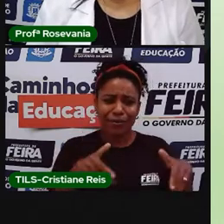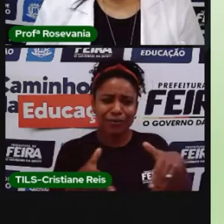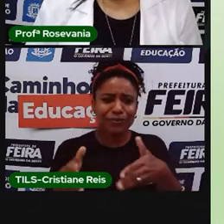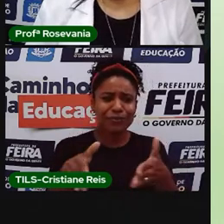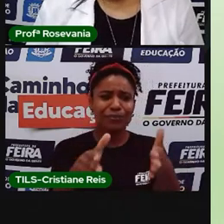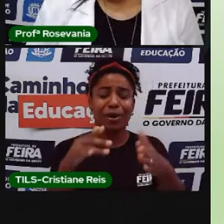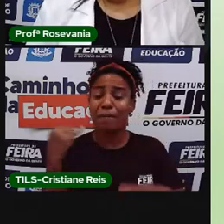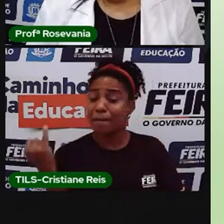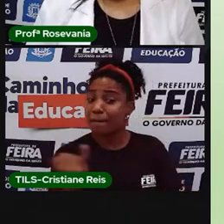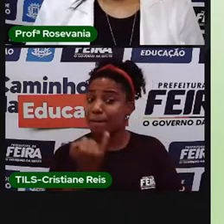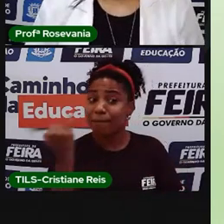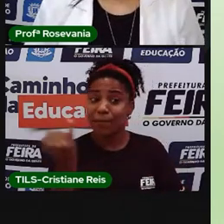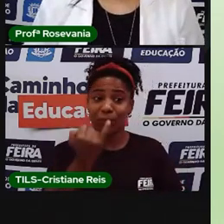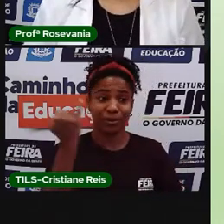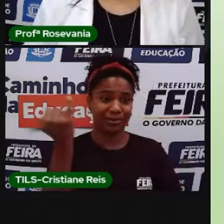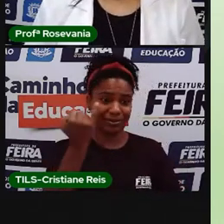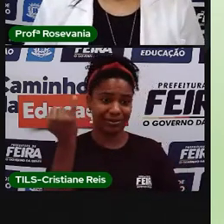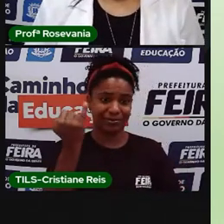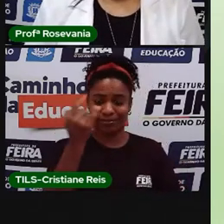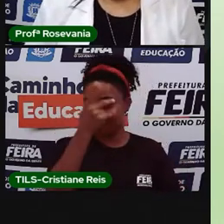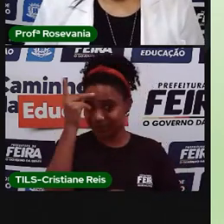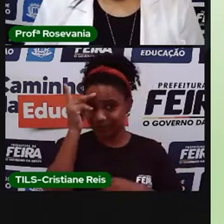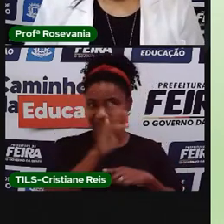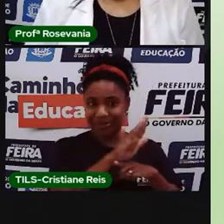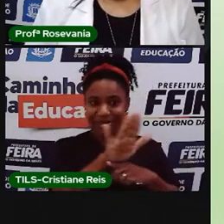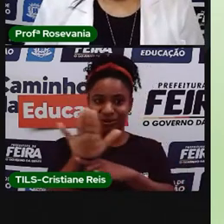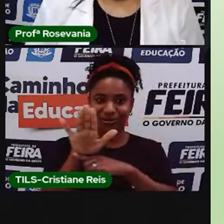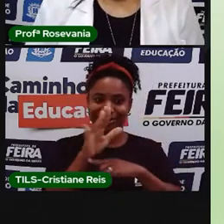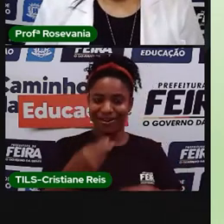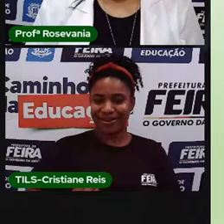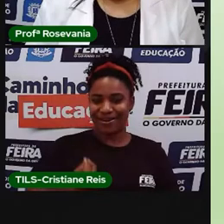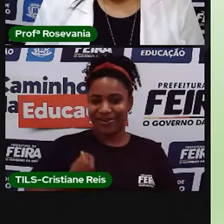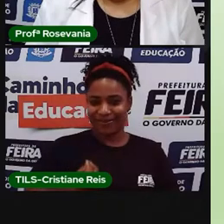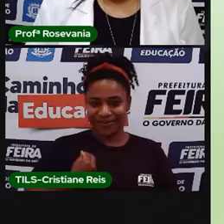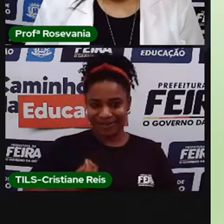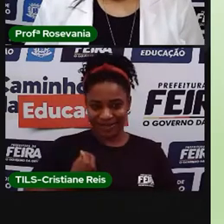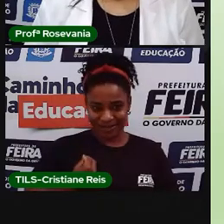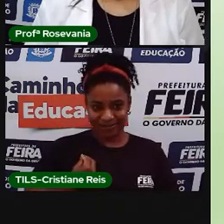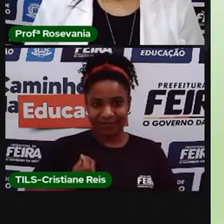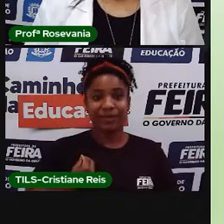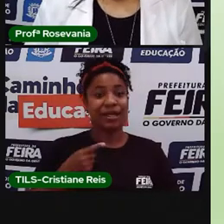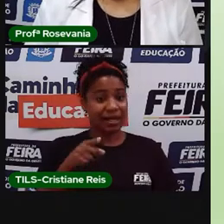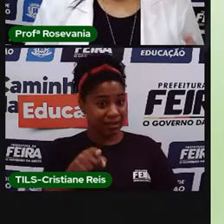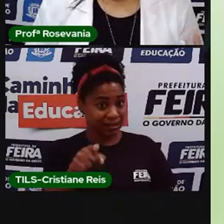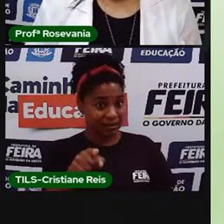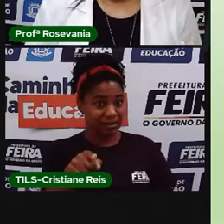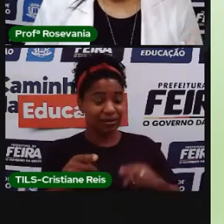para a sobrevivência desse povo. Dizem também que o mapa de Gaçu,